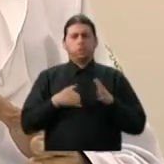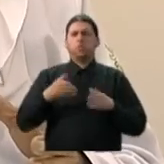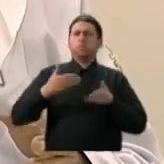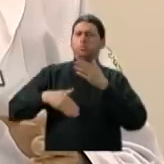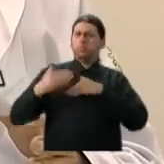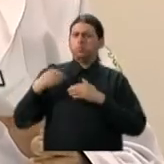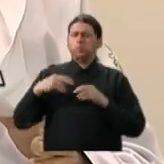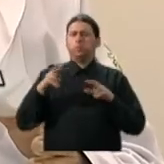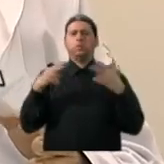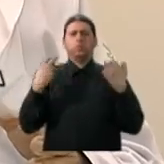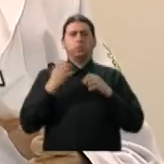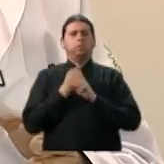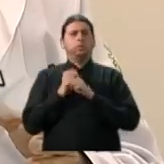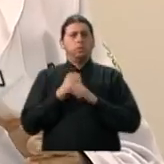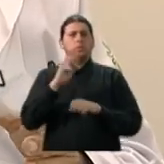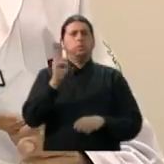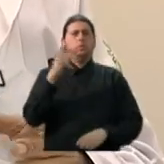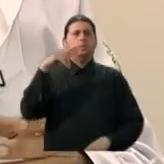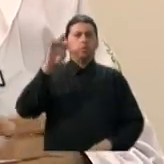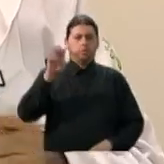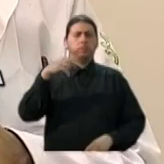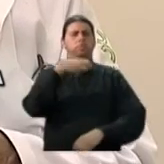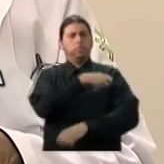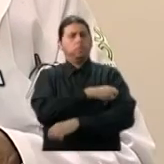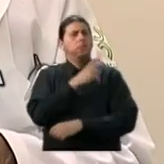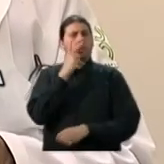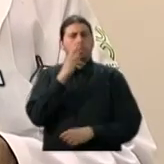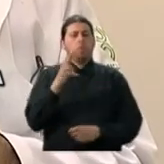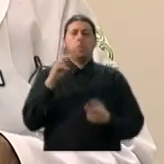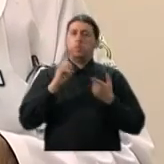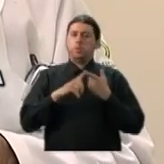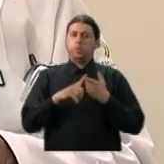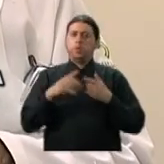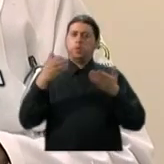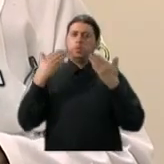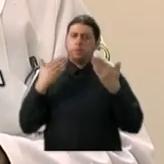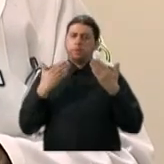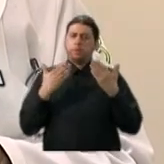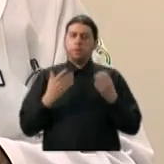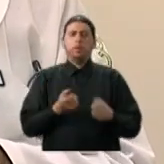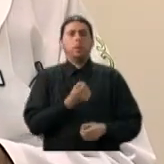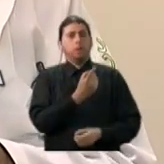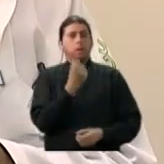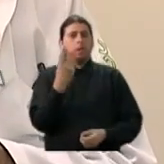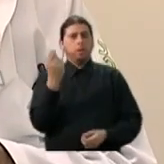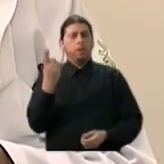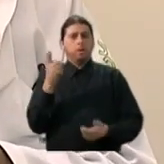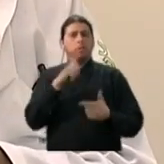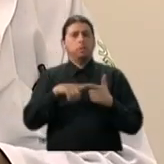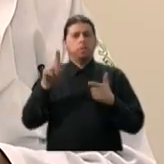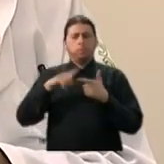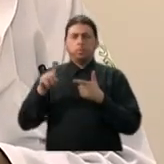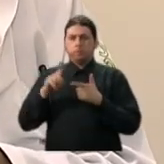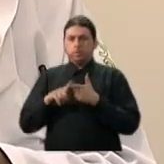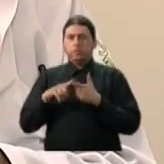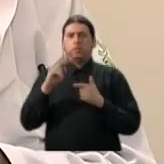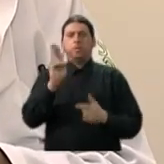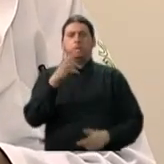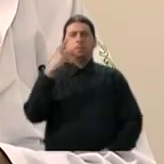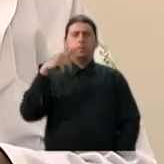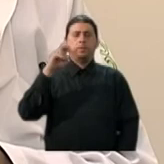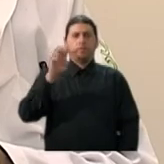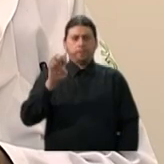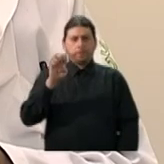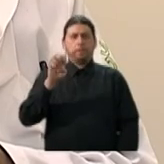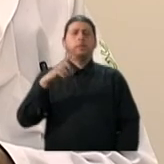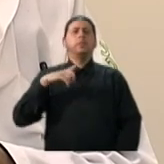não tem problema, vacine-se igual. Porque isso está demonstrado que cada lesão do HPV é formada por milhares de